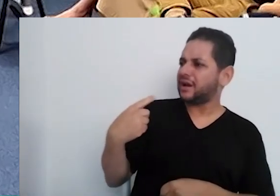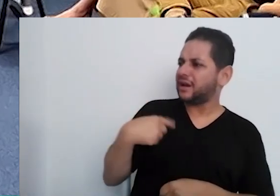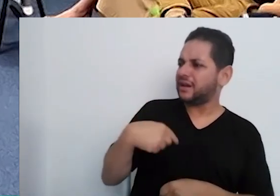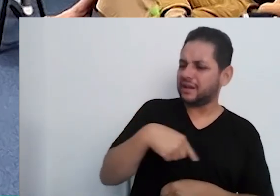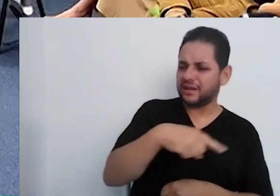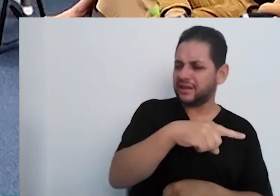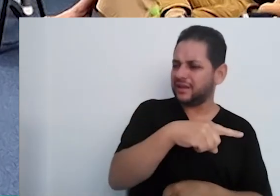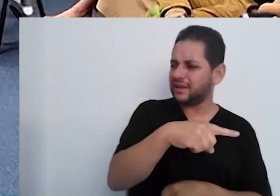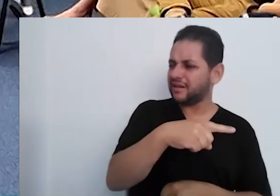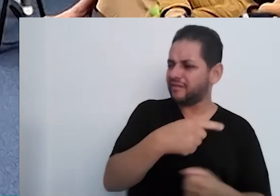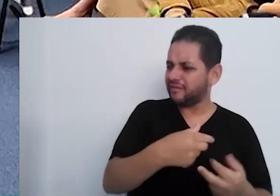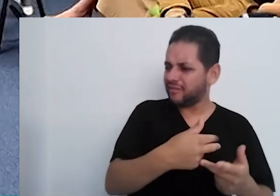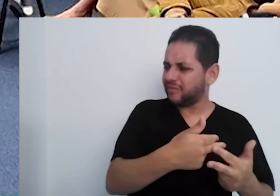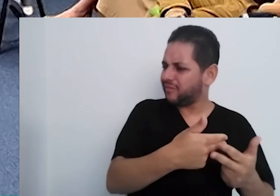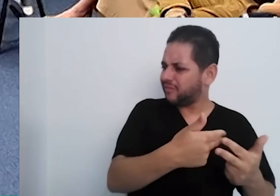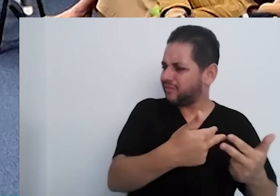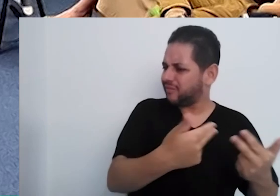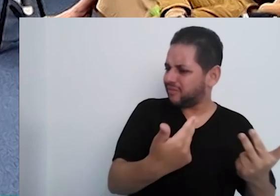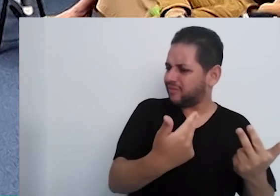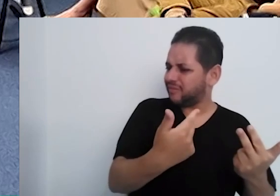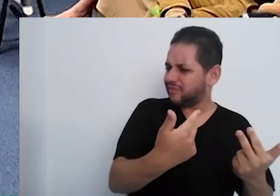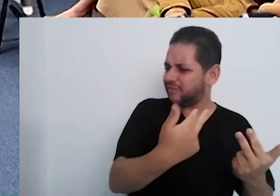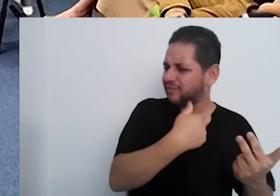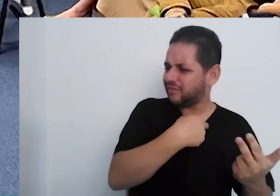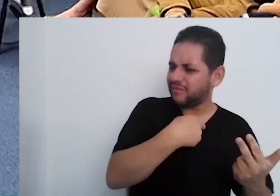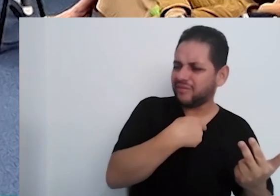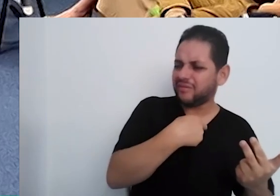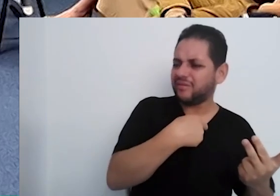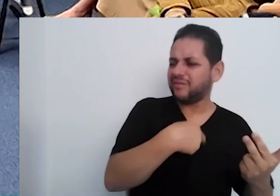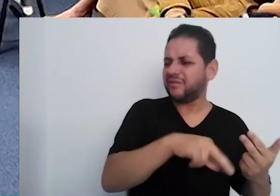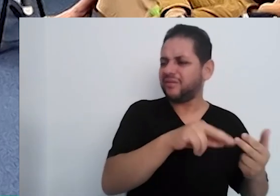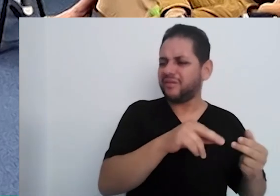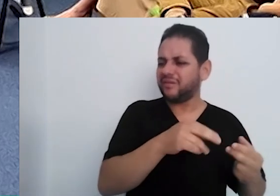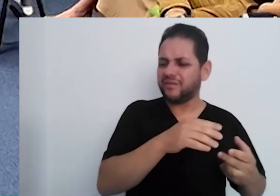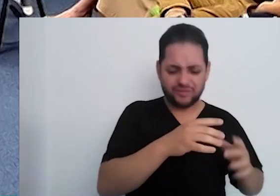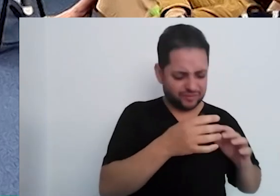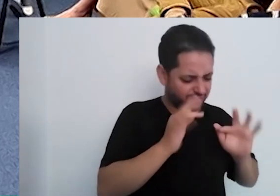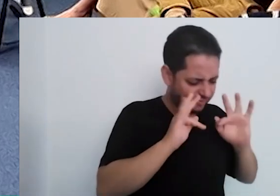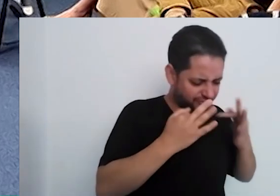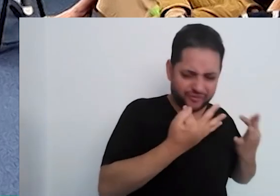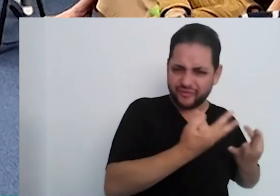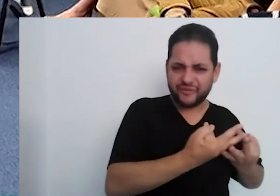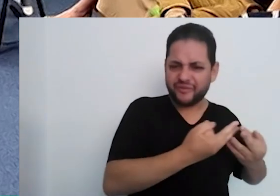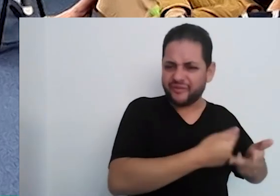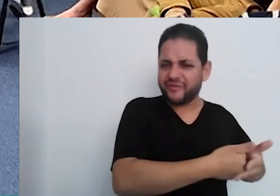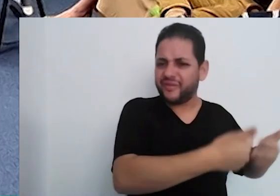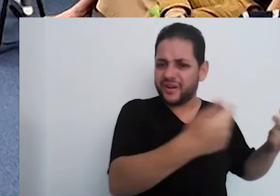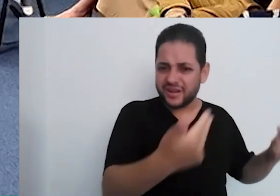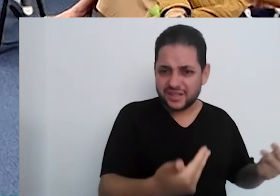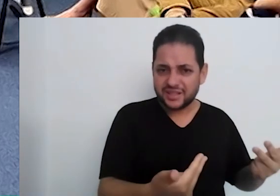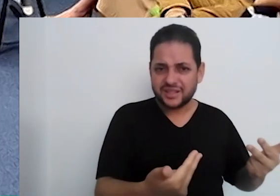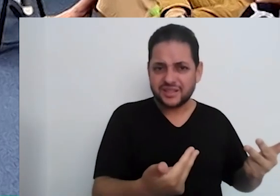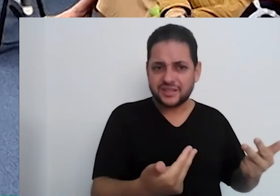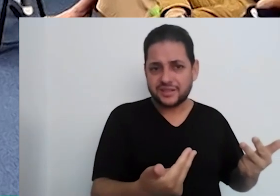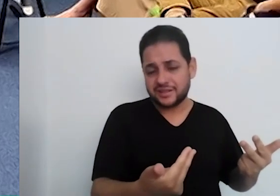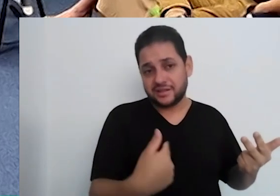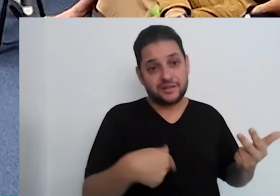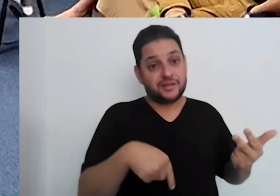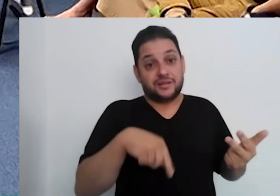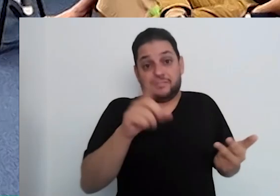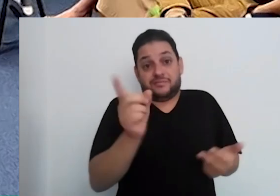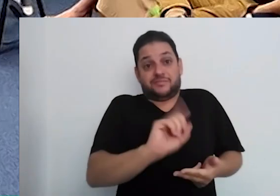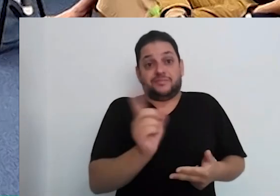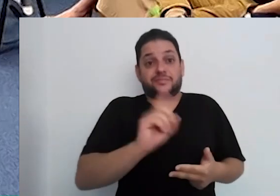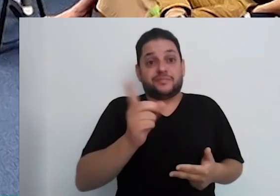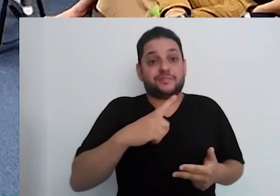fazer um um um negócio como a constelação familiar em que também é é um lugar assim que você fica é um terreno